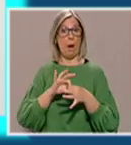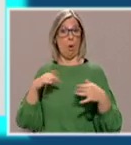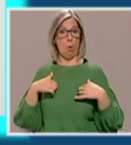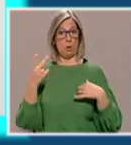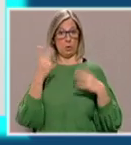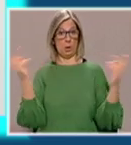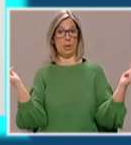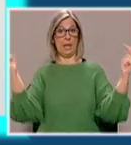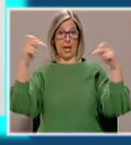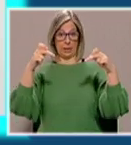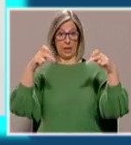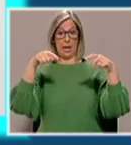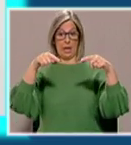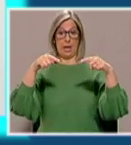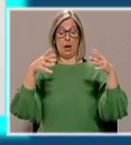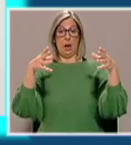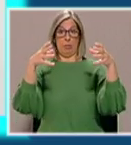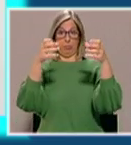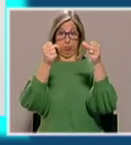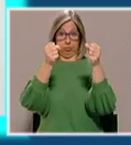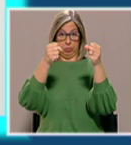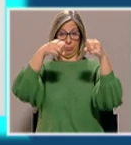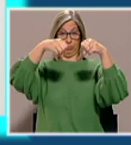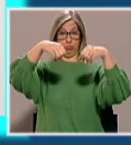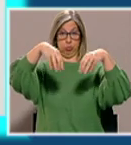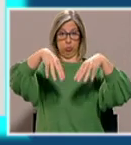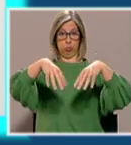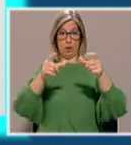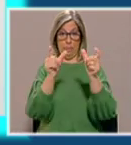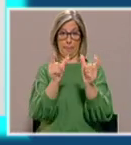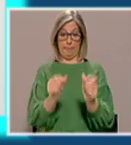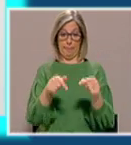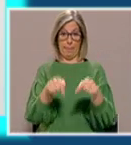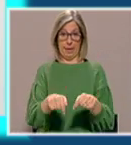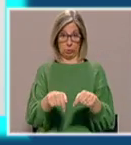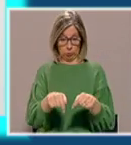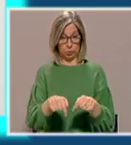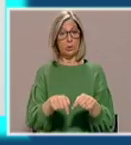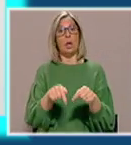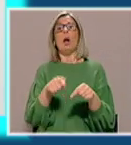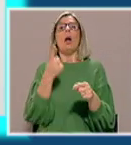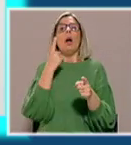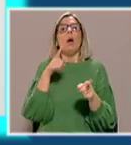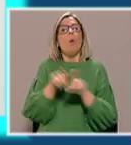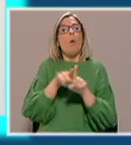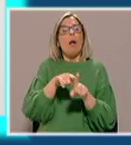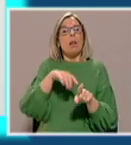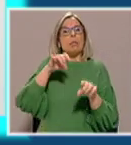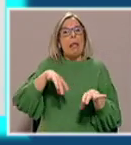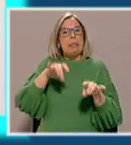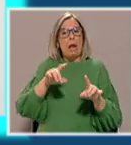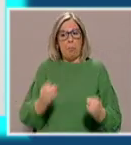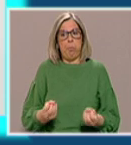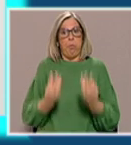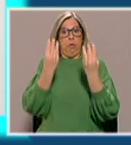contraem, passando o sangue para os dois ventrículos. Para que o sangue não volte para trás, as válvulas auriculoventriculares